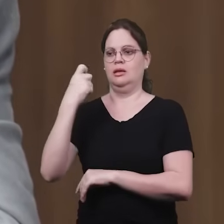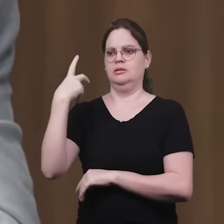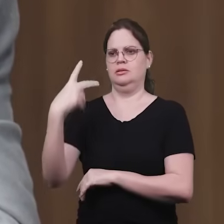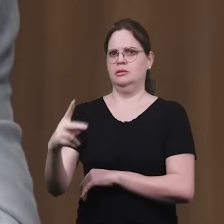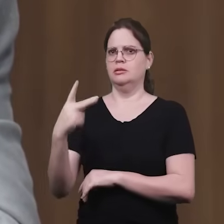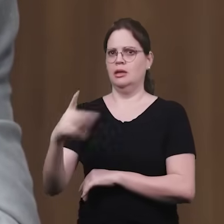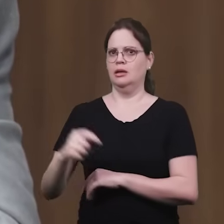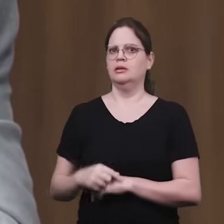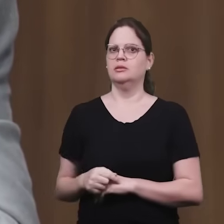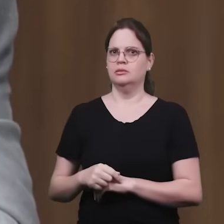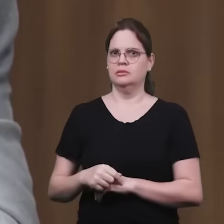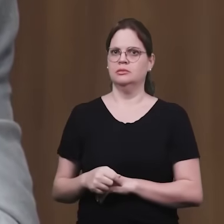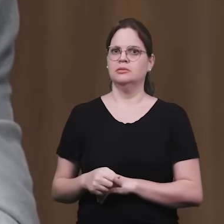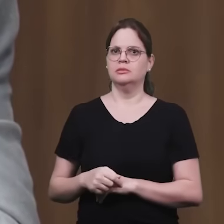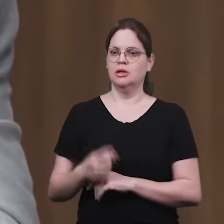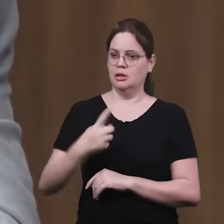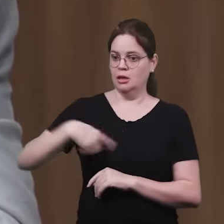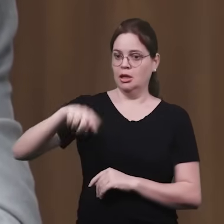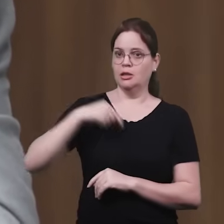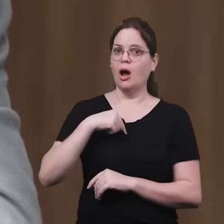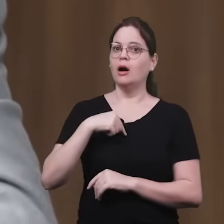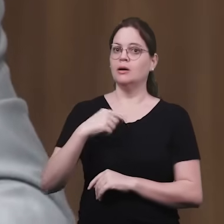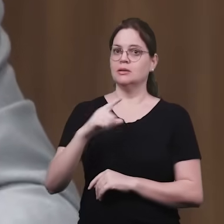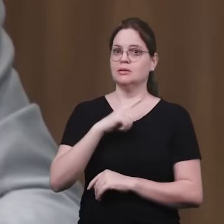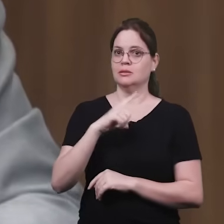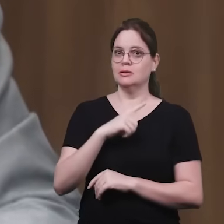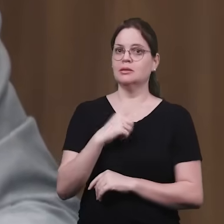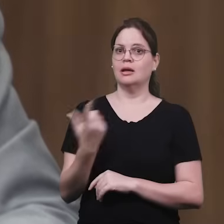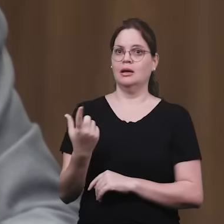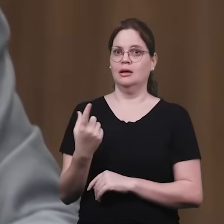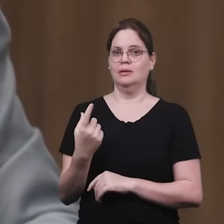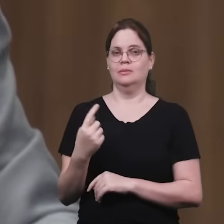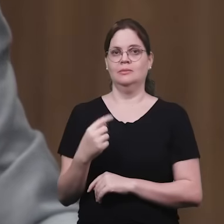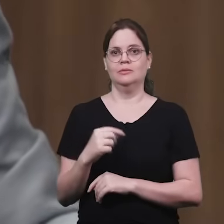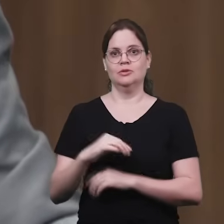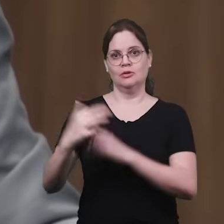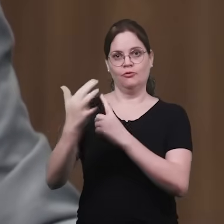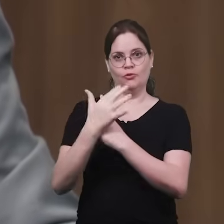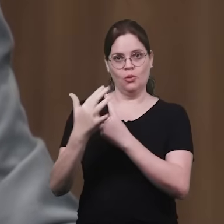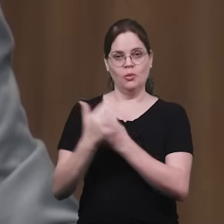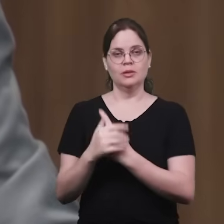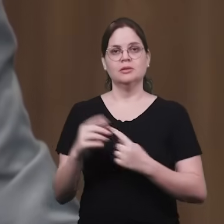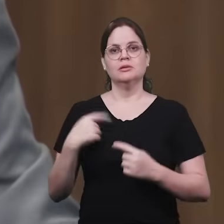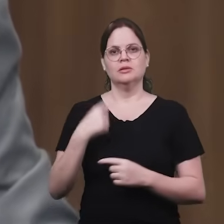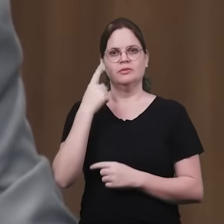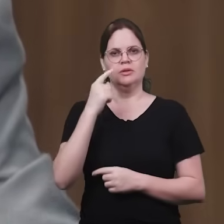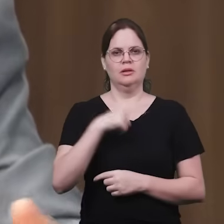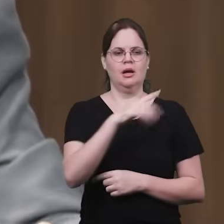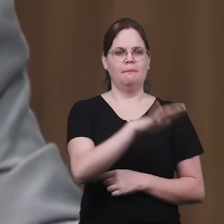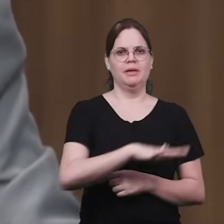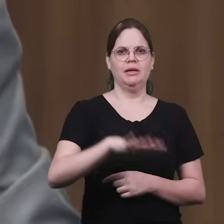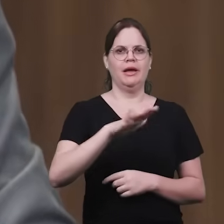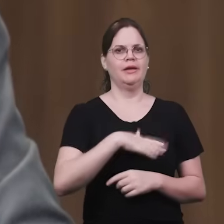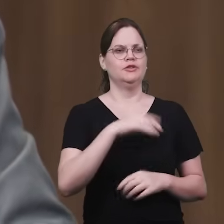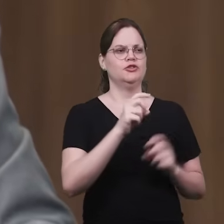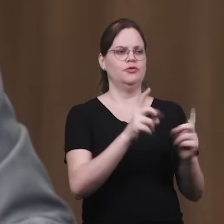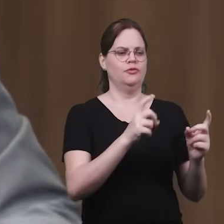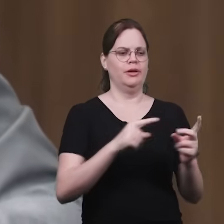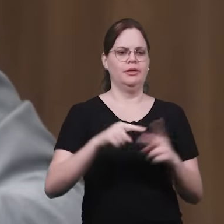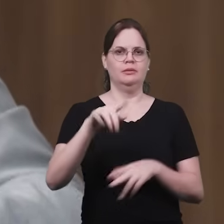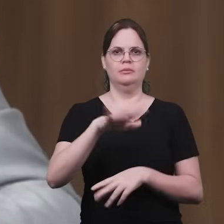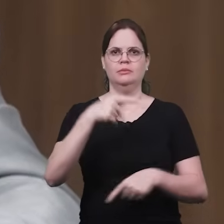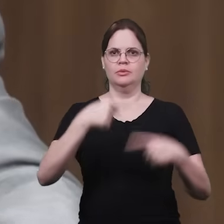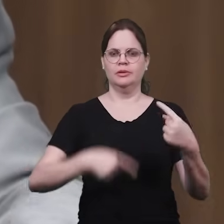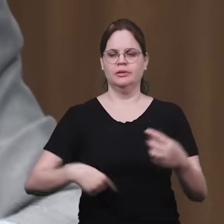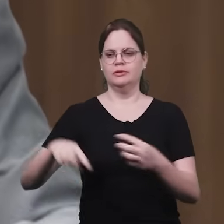engane. Pareceu para você interessado. E aí você tem diversos ambientes possíveis. Você tem um ambiente comercial, você tem um ambiente